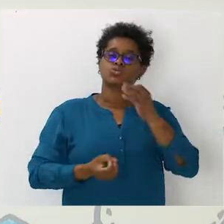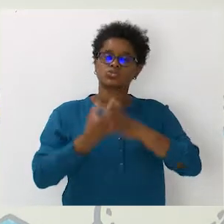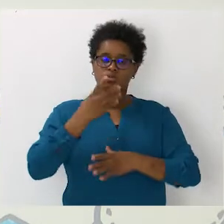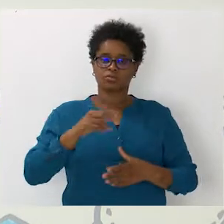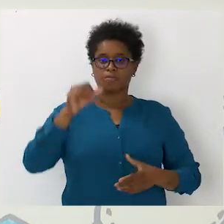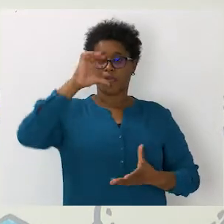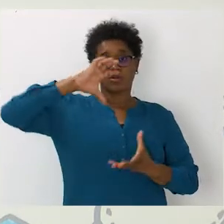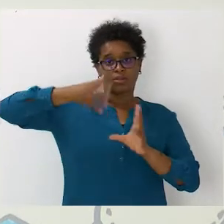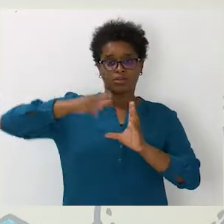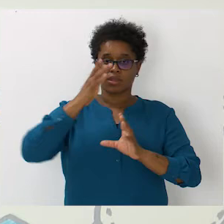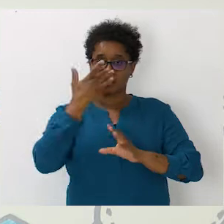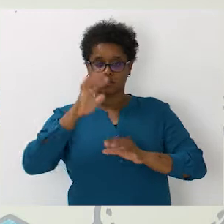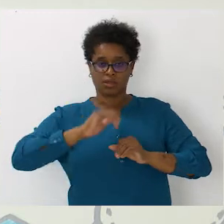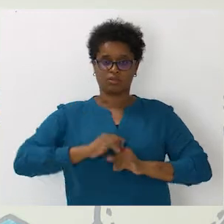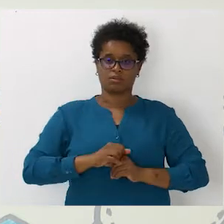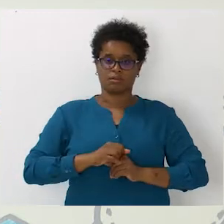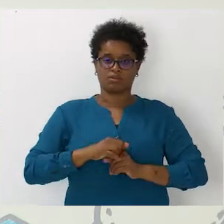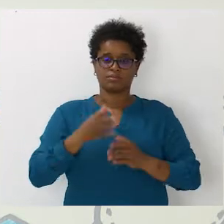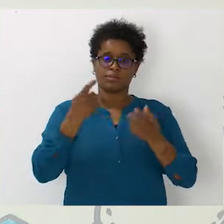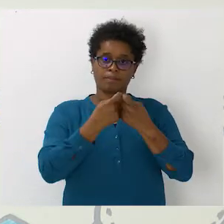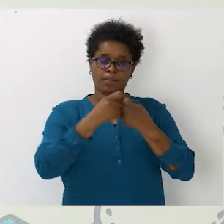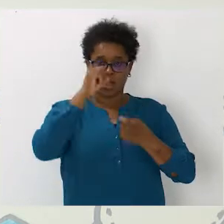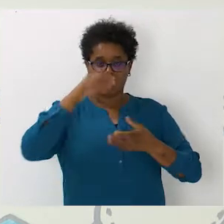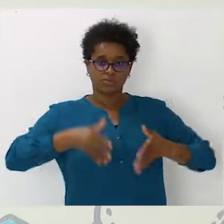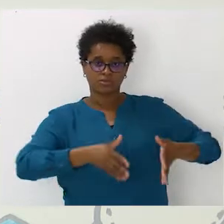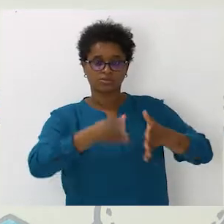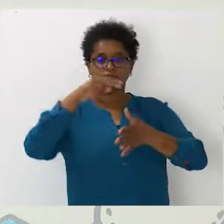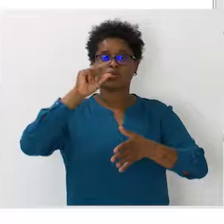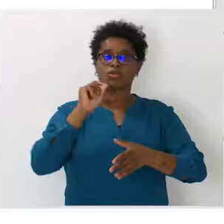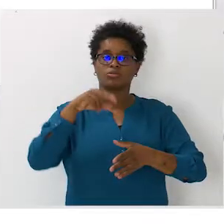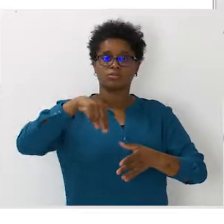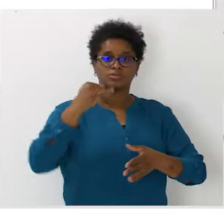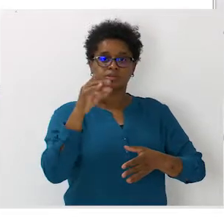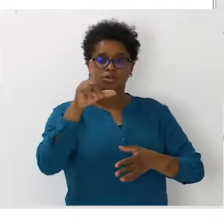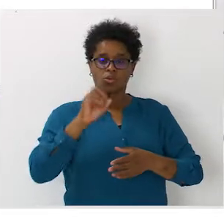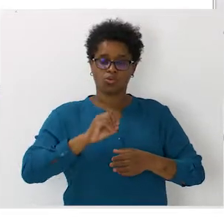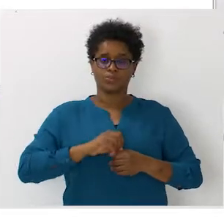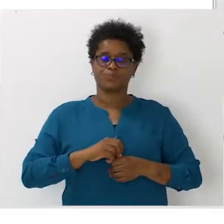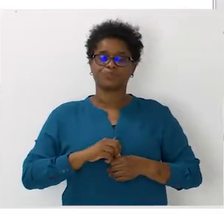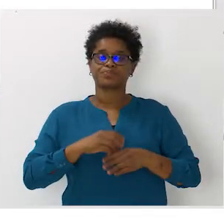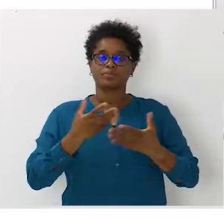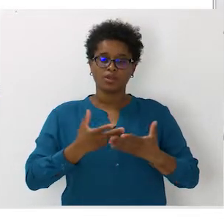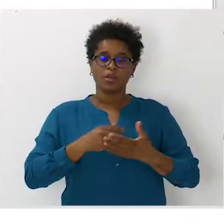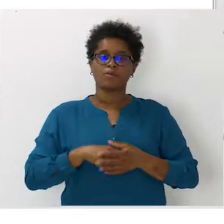continente africano, na margem do rio Nilo. Portanto,